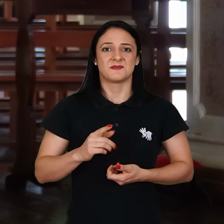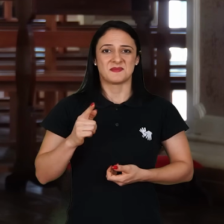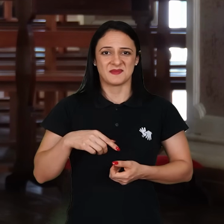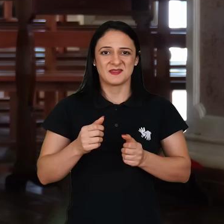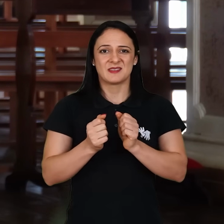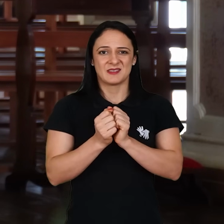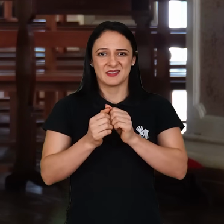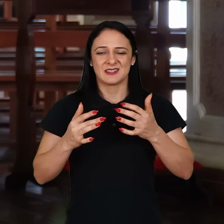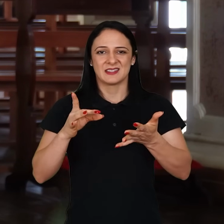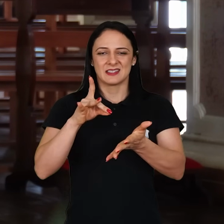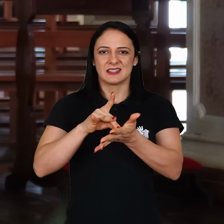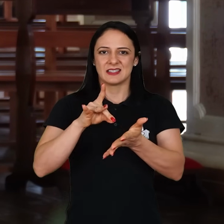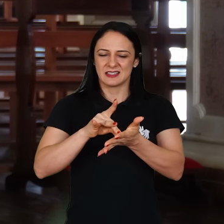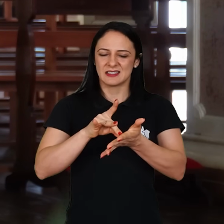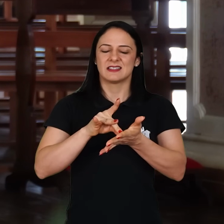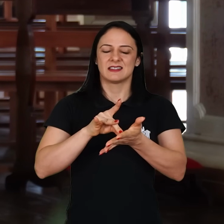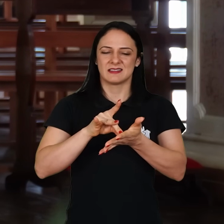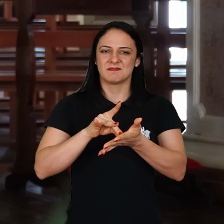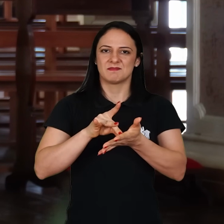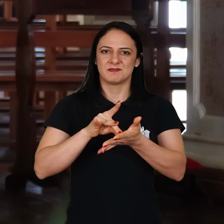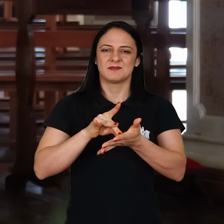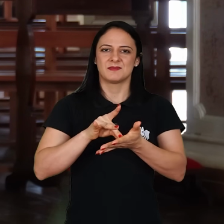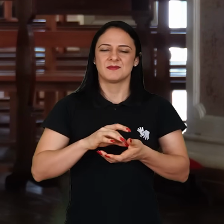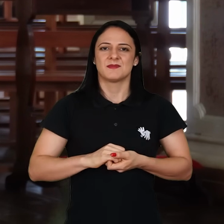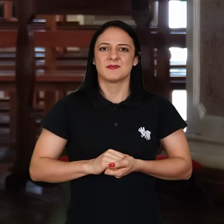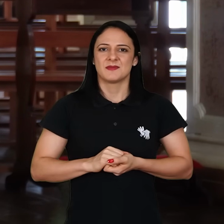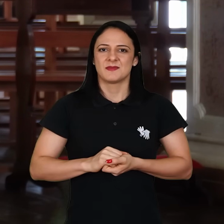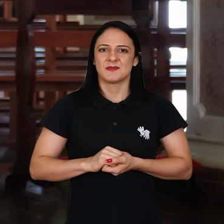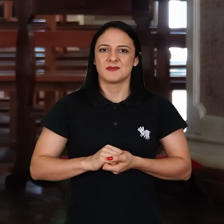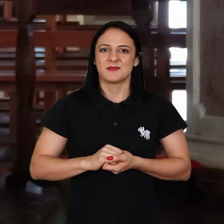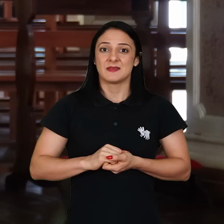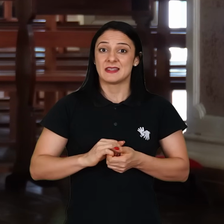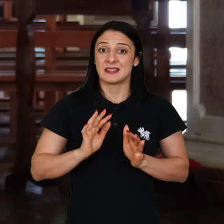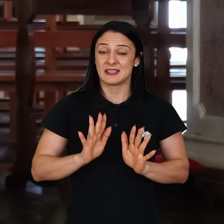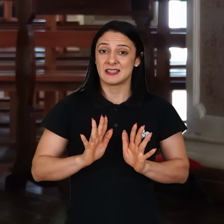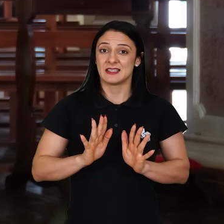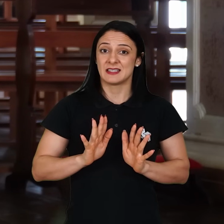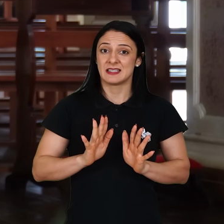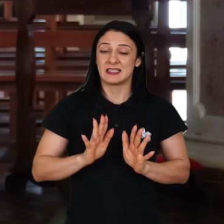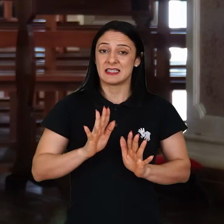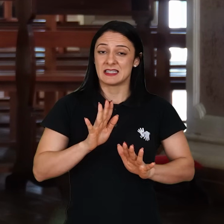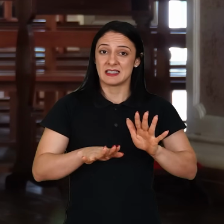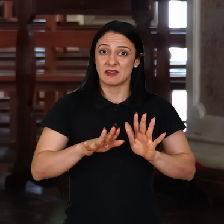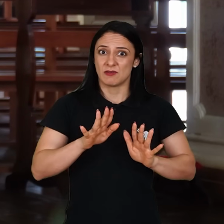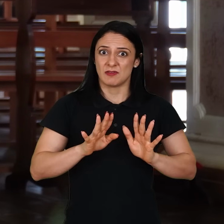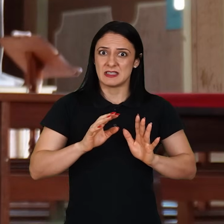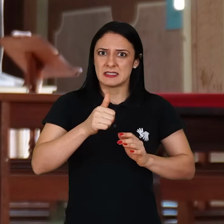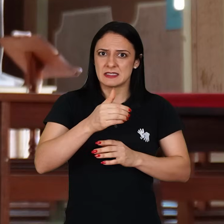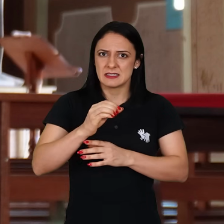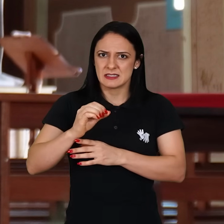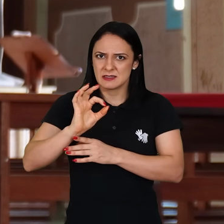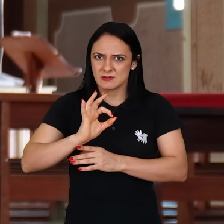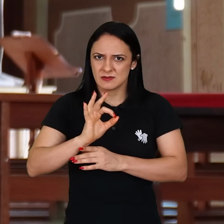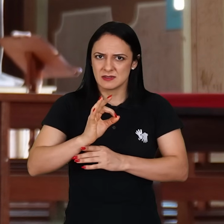ele é um milagre. Ele é um milagre. Que não seja totalmente da cruz.